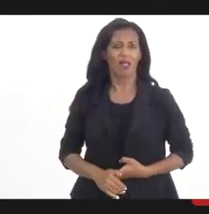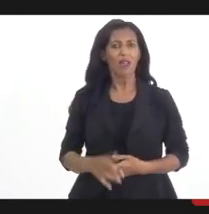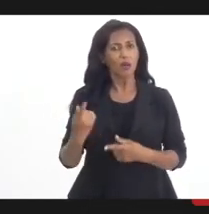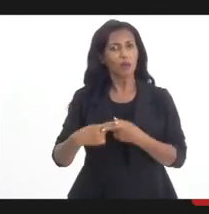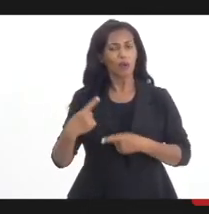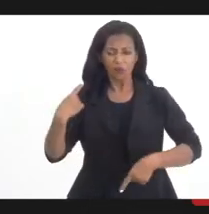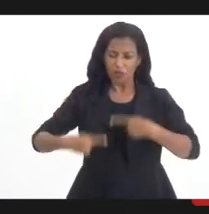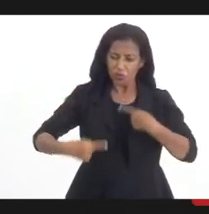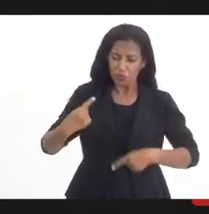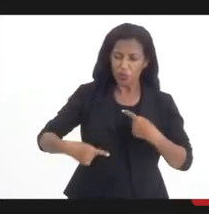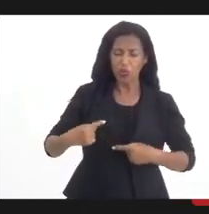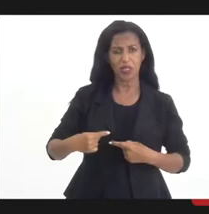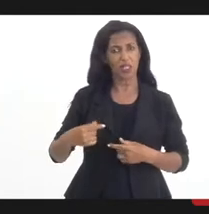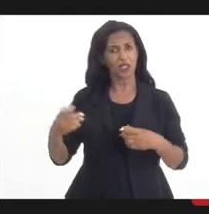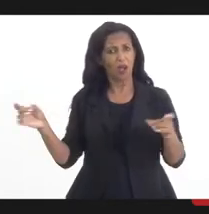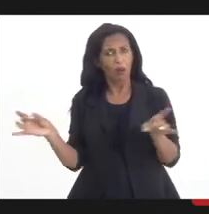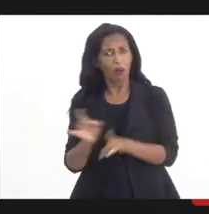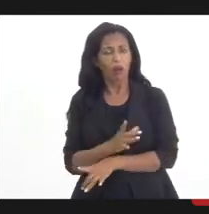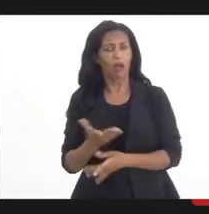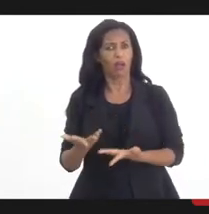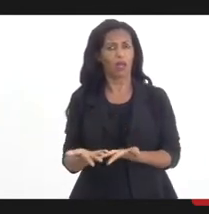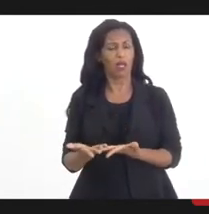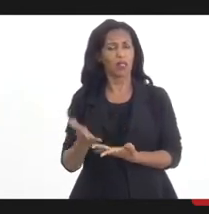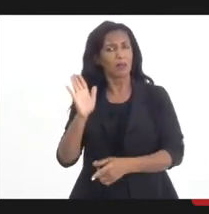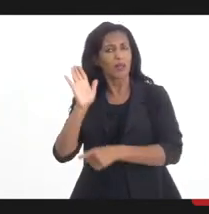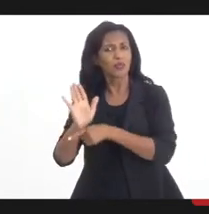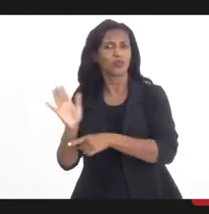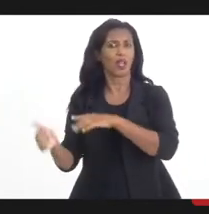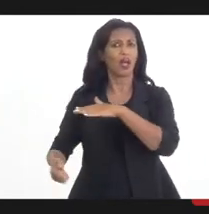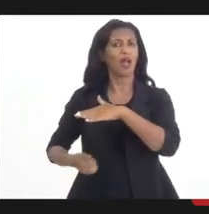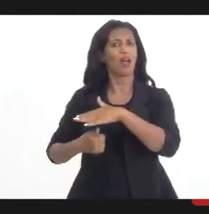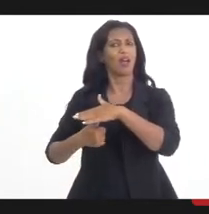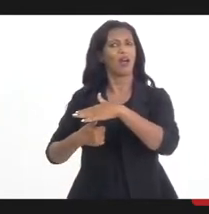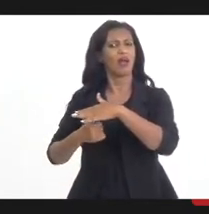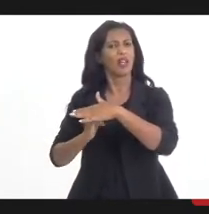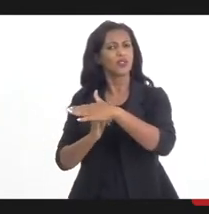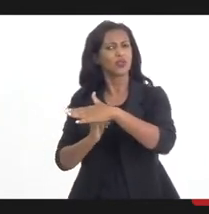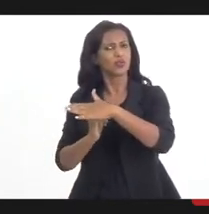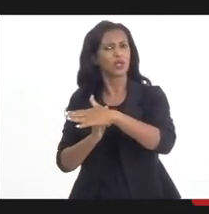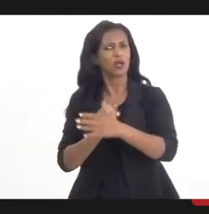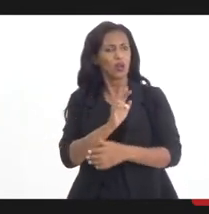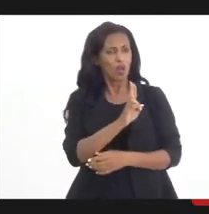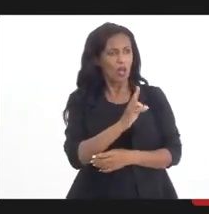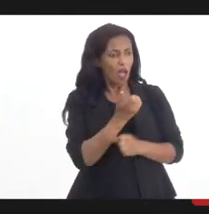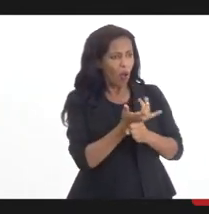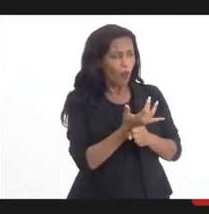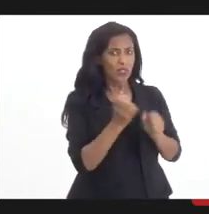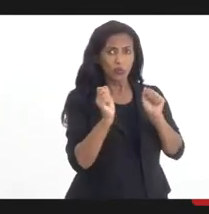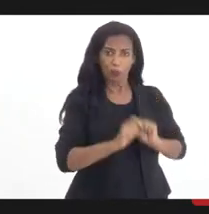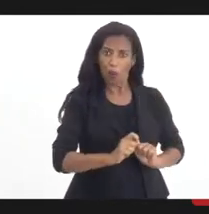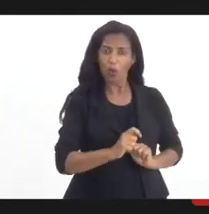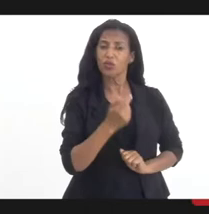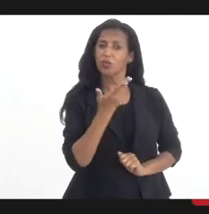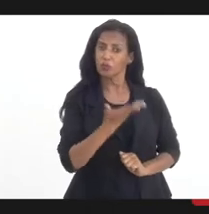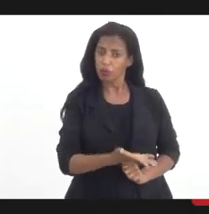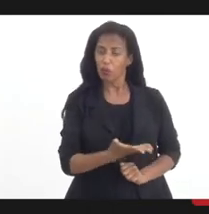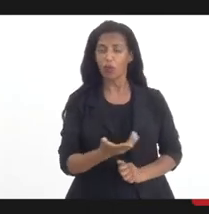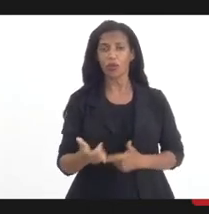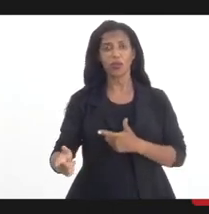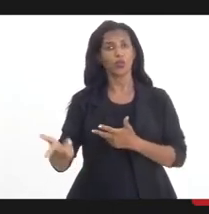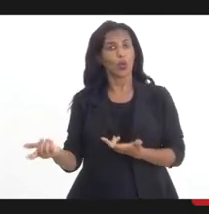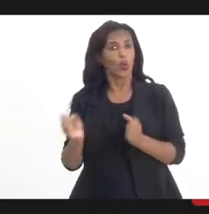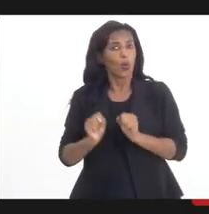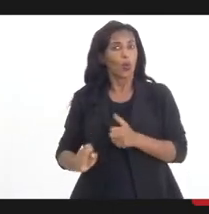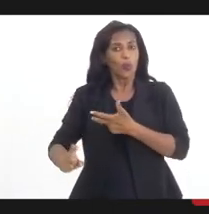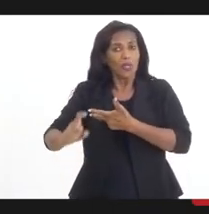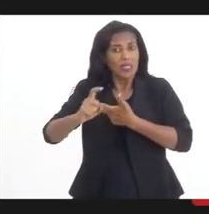políticas concretas, medidas concretas para consolidar a instituição? A UERJ pode fazer? Ora, o poder Executivo Estadual